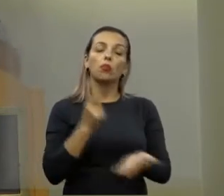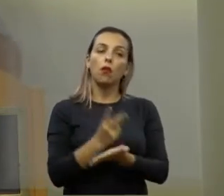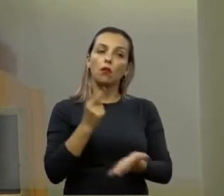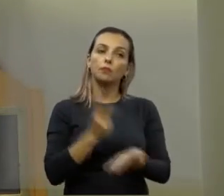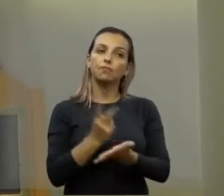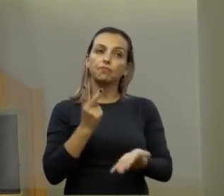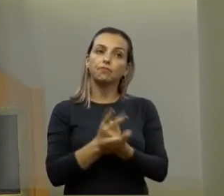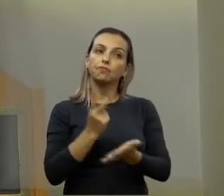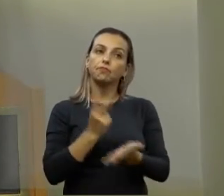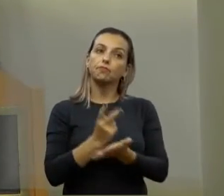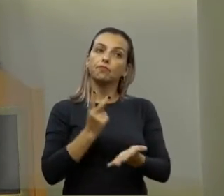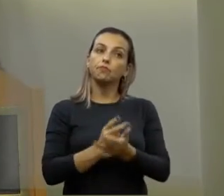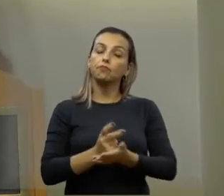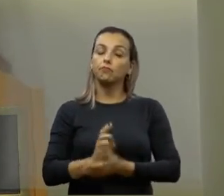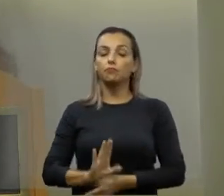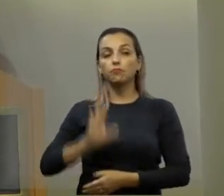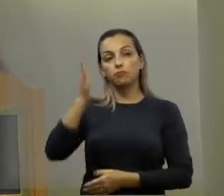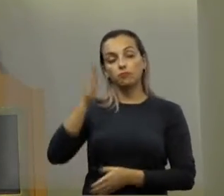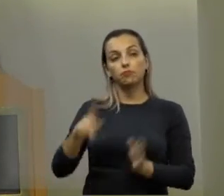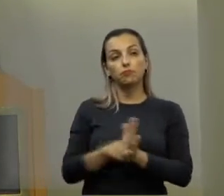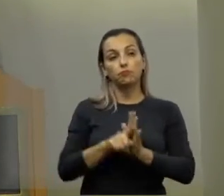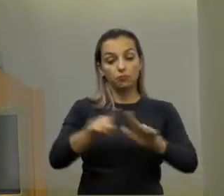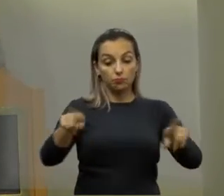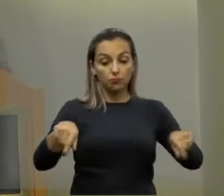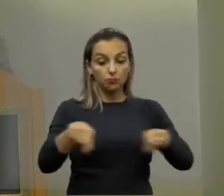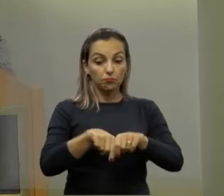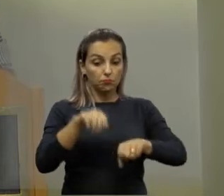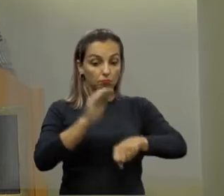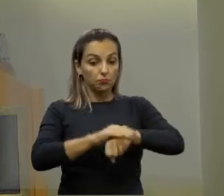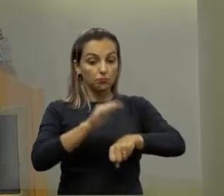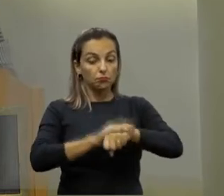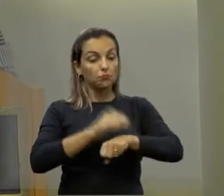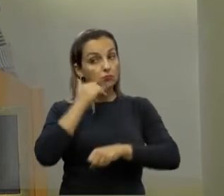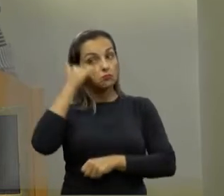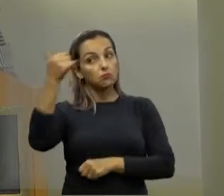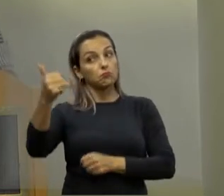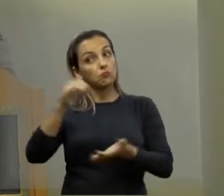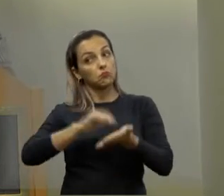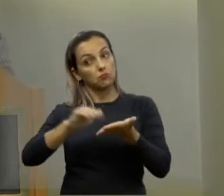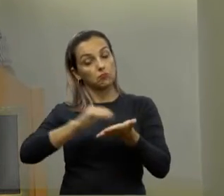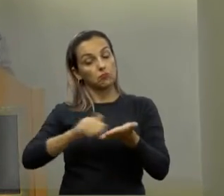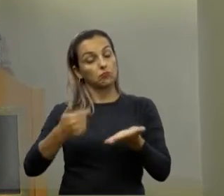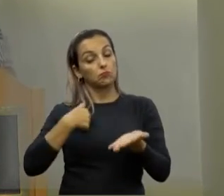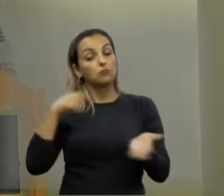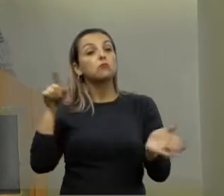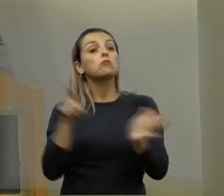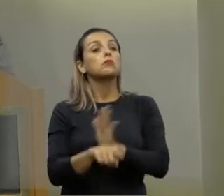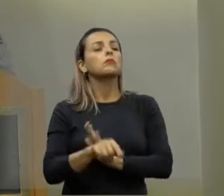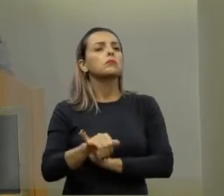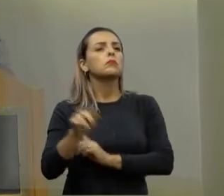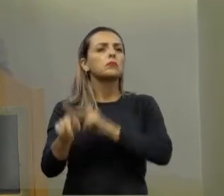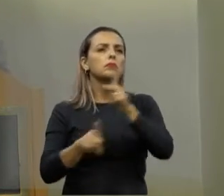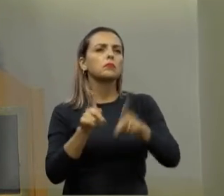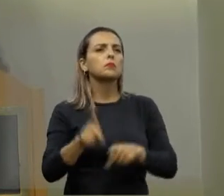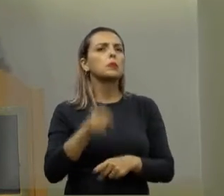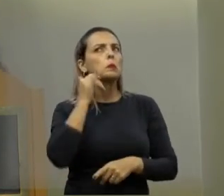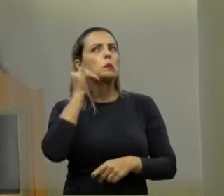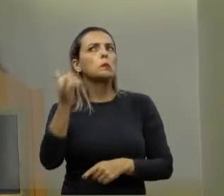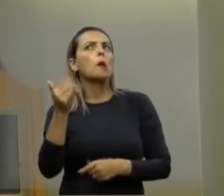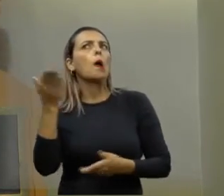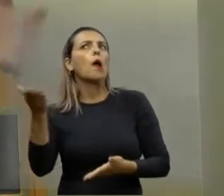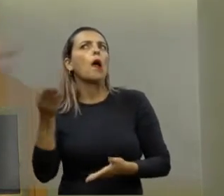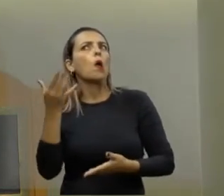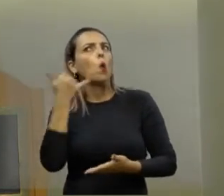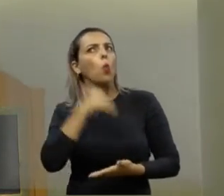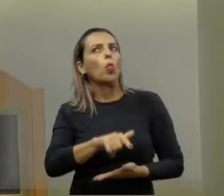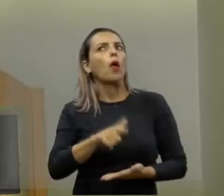acontece de Direto e Reto quando o meu gabinete tenta falar na secretaria e eu fico me perguntando se a população quer falar na